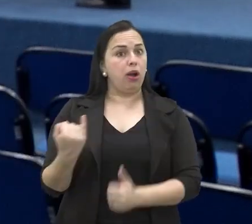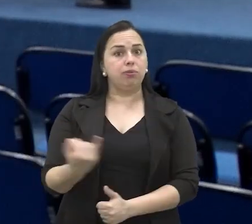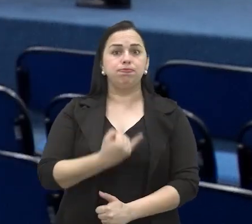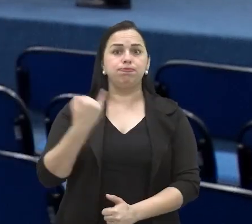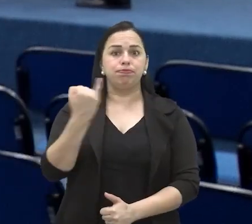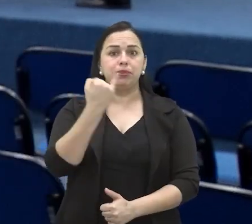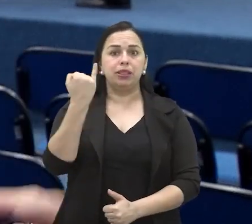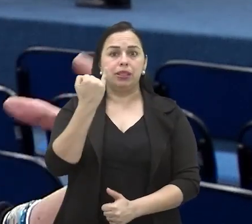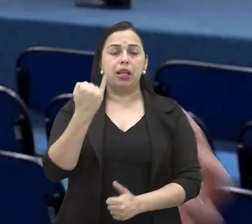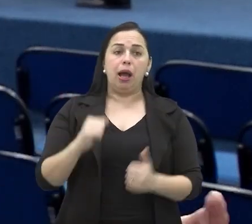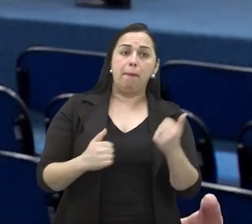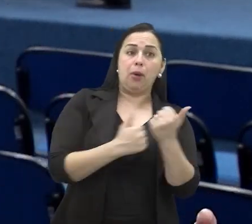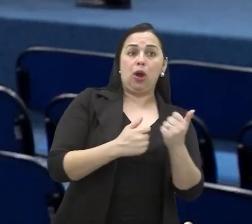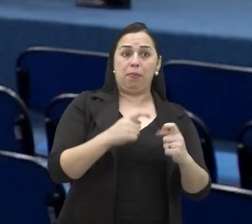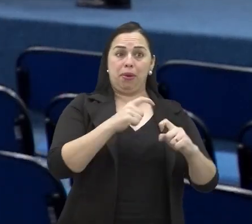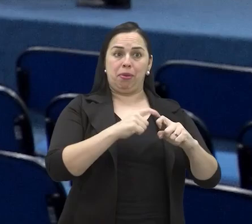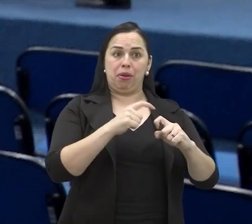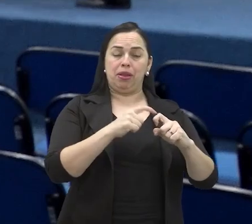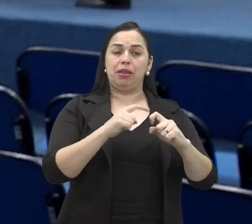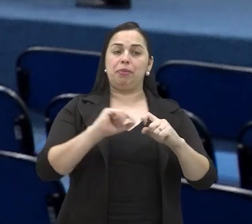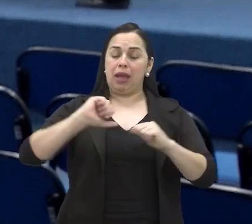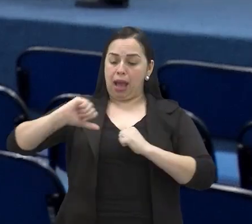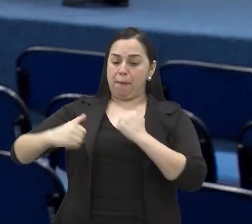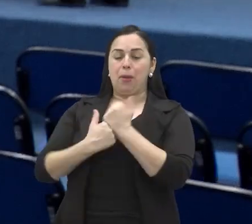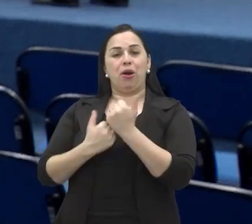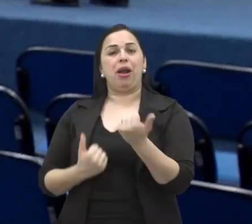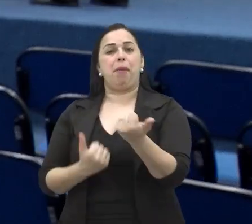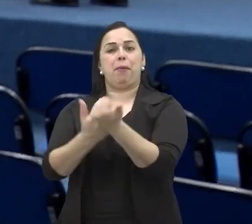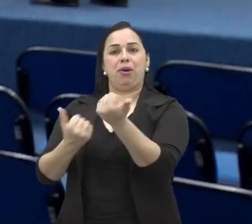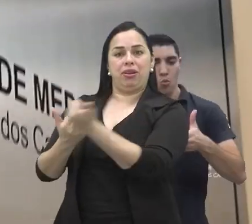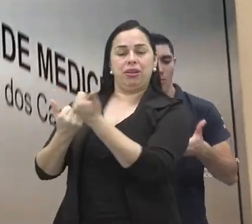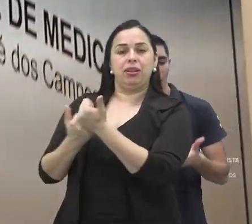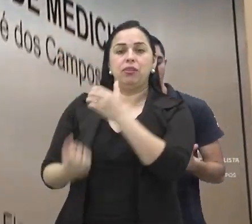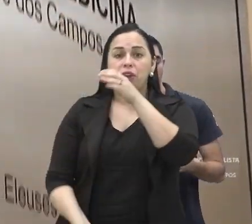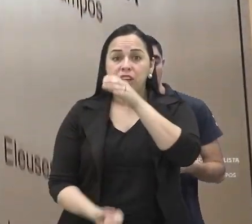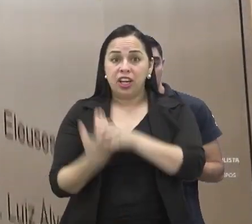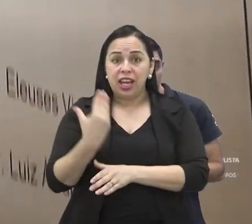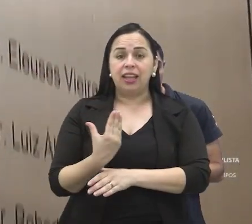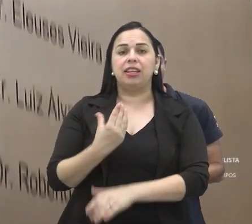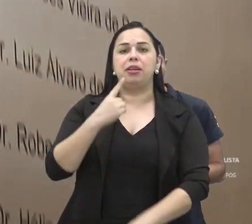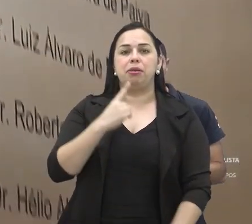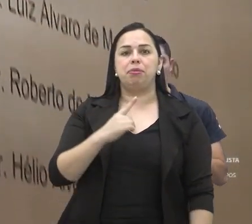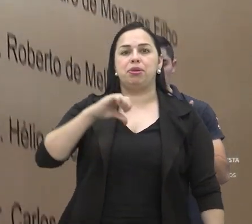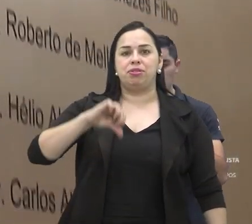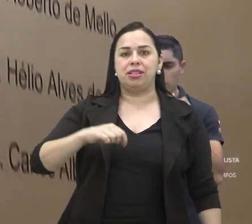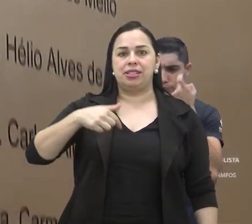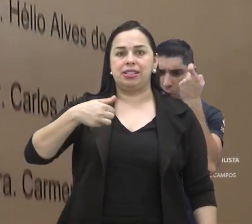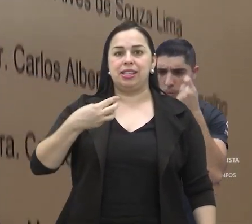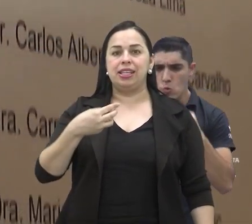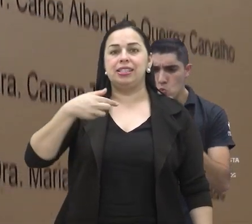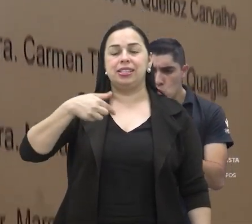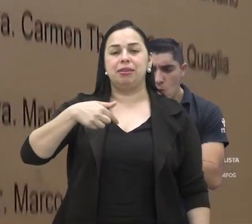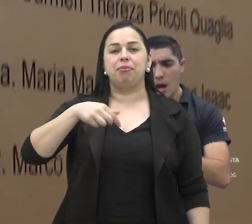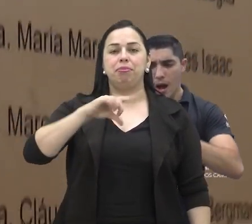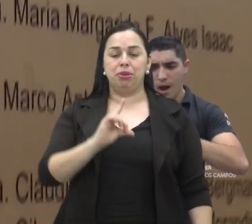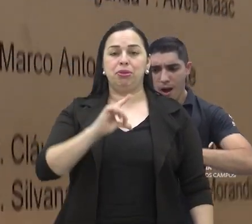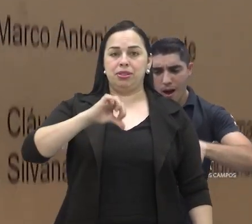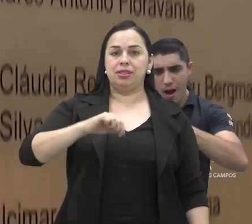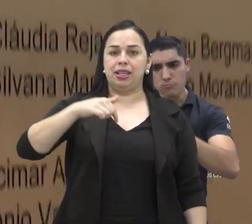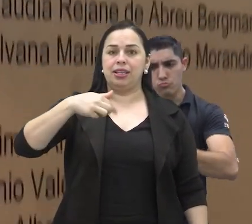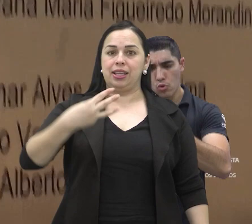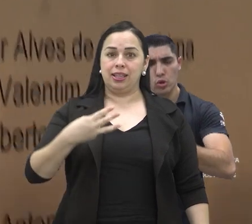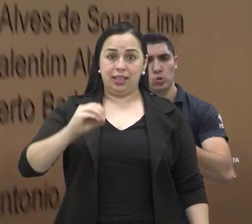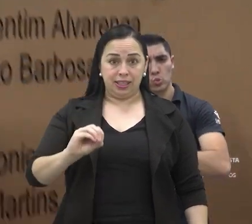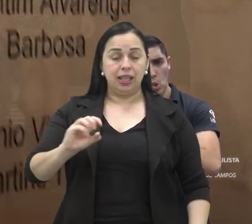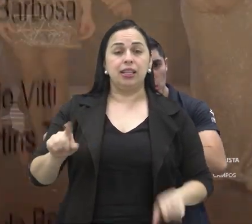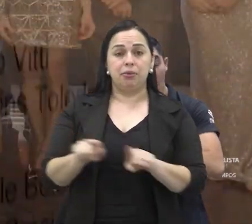muito importante, não só para os médicos, mas para a gente também. Fundada em setembro de 1930, em São Paulo,